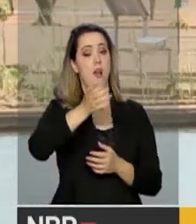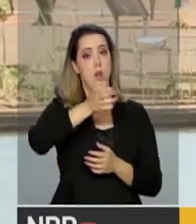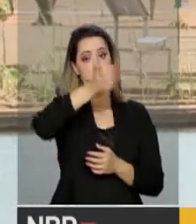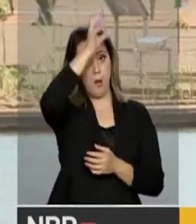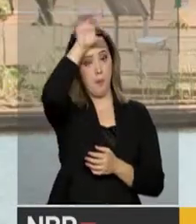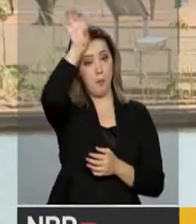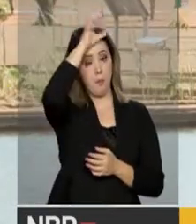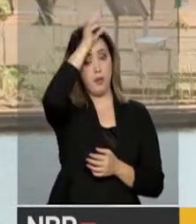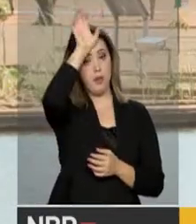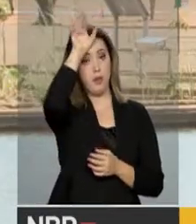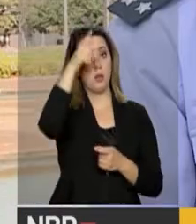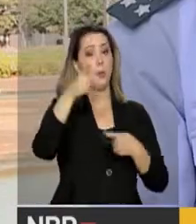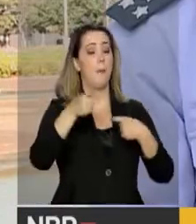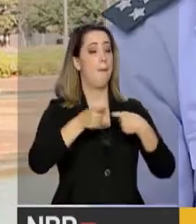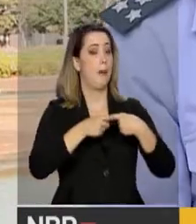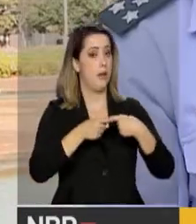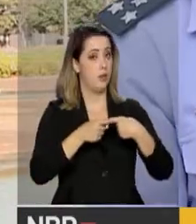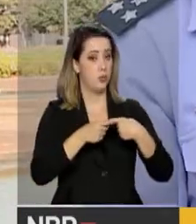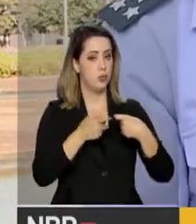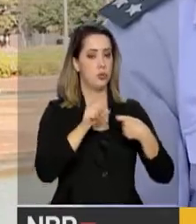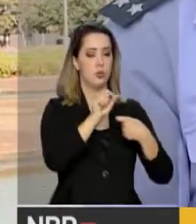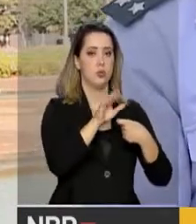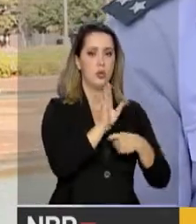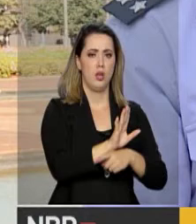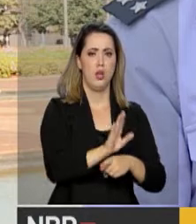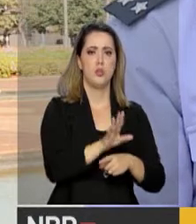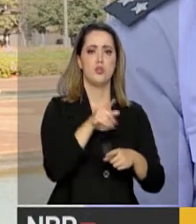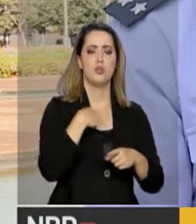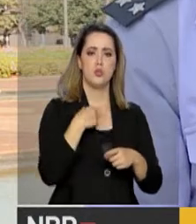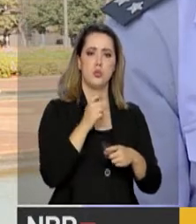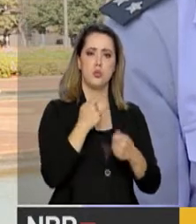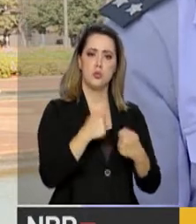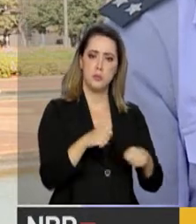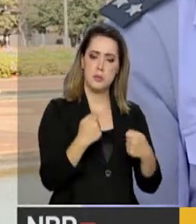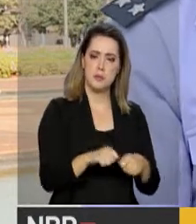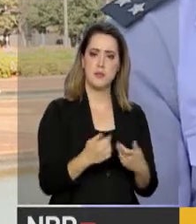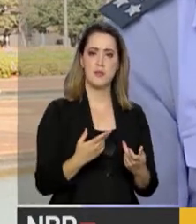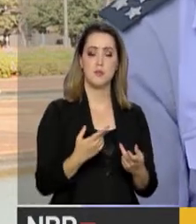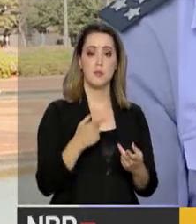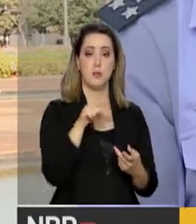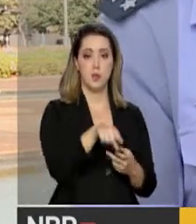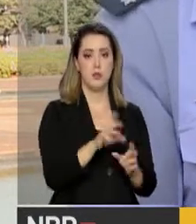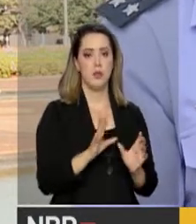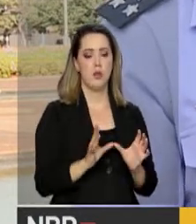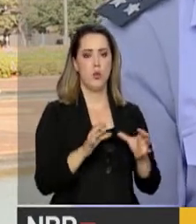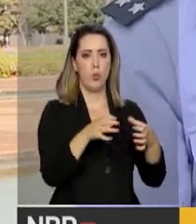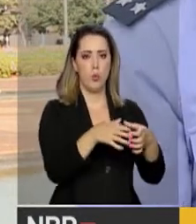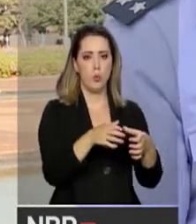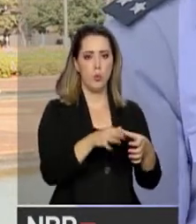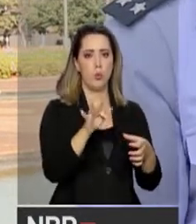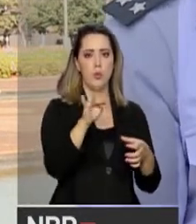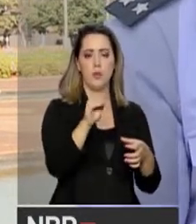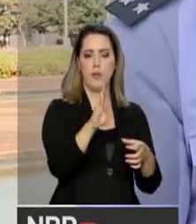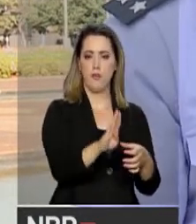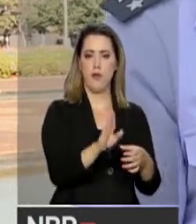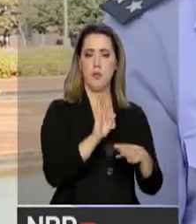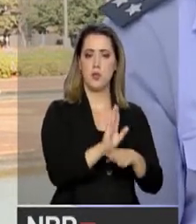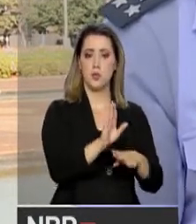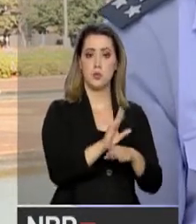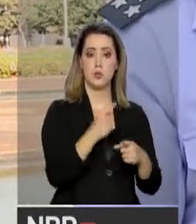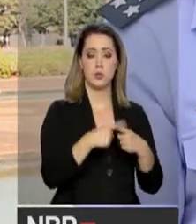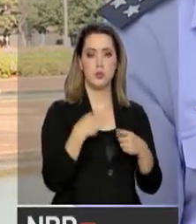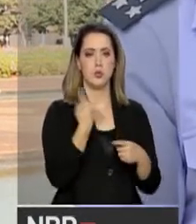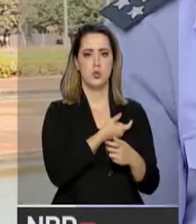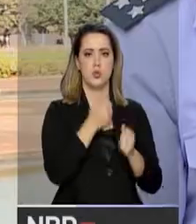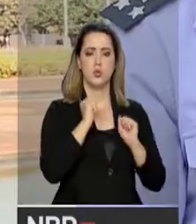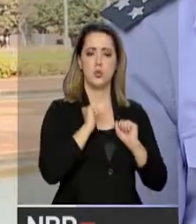temos médicos que assistem as populações menos assistidas e nesse ponto a Força Aérea transporta para que a gente possa ser ágil